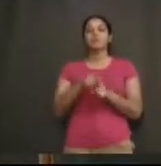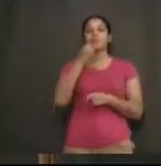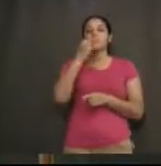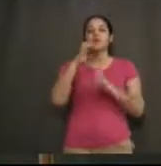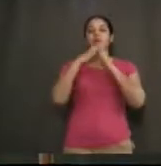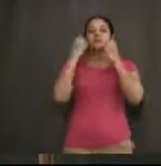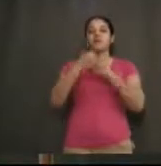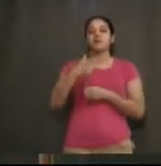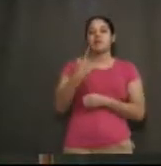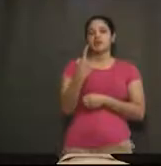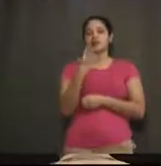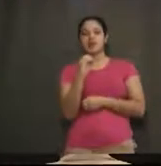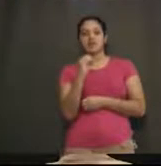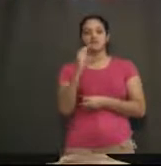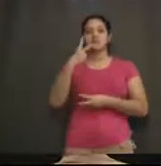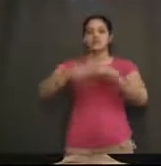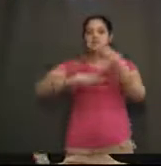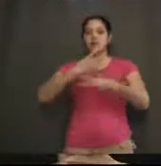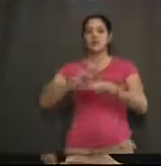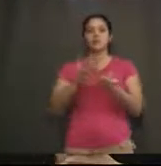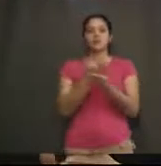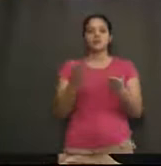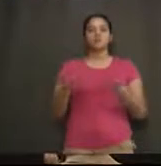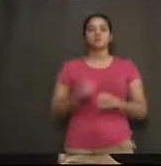a todos.